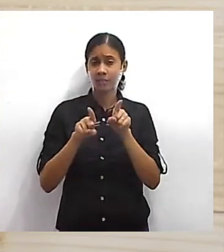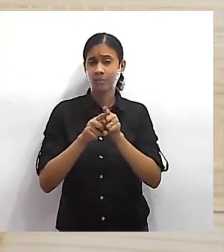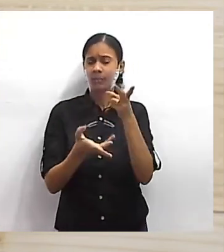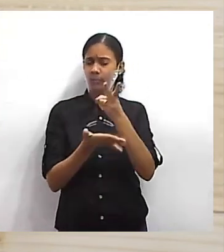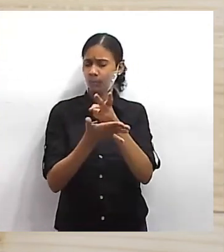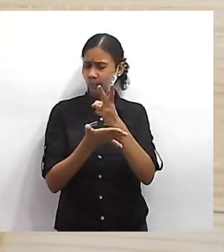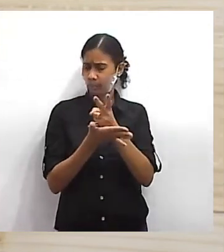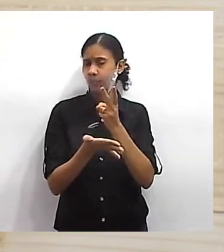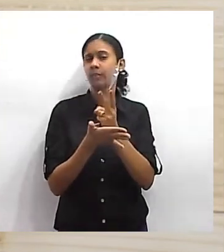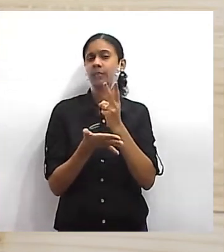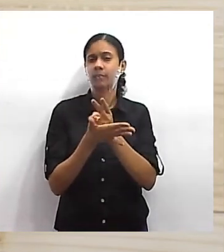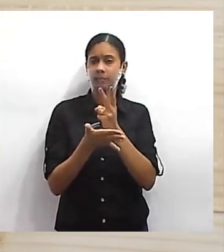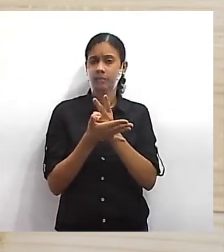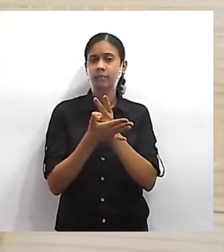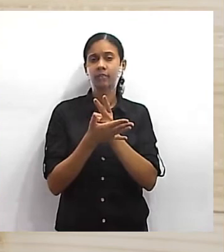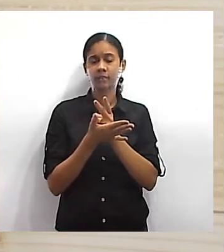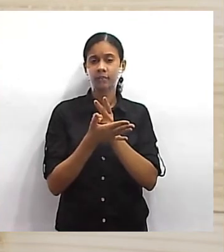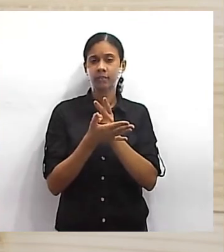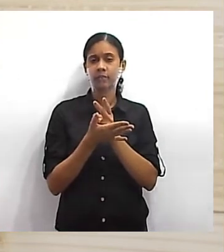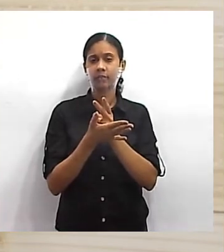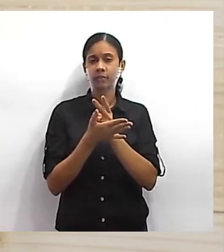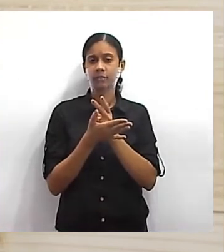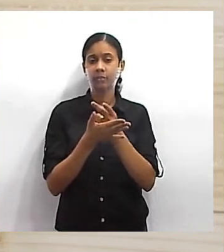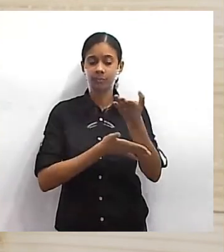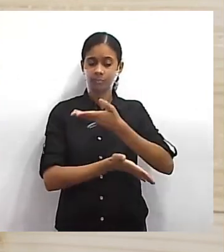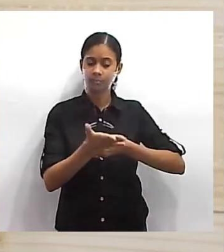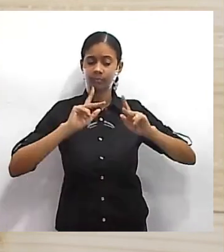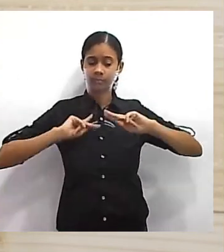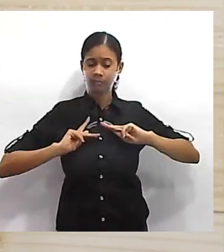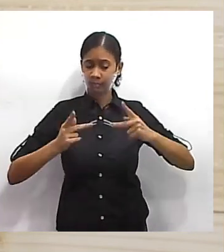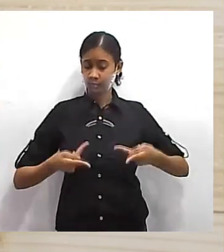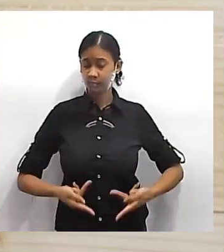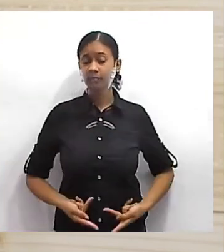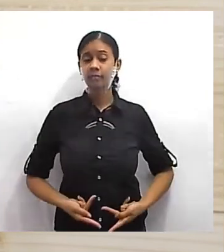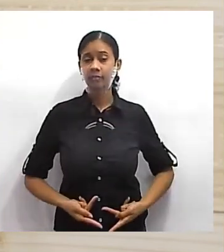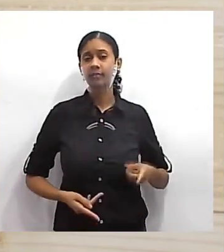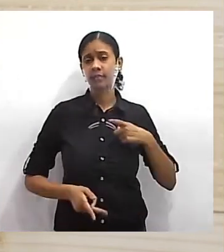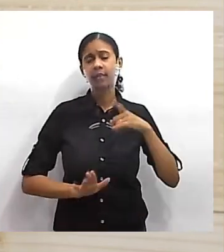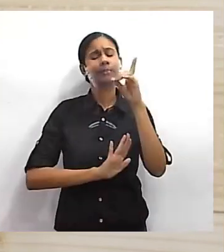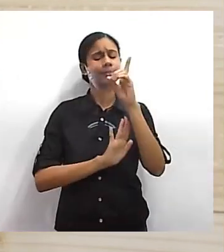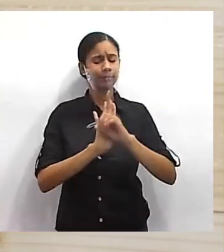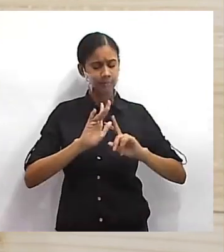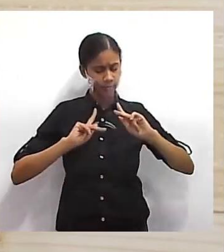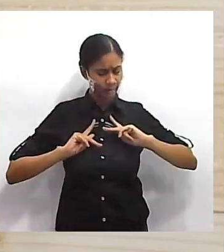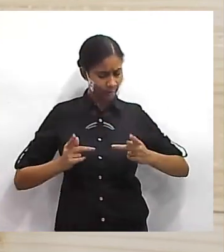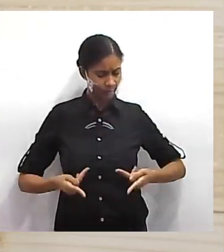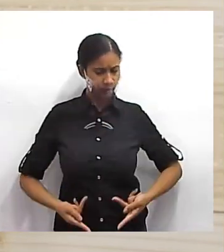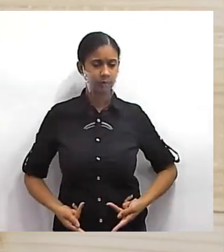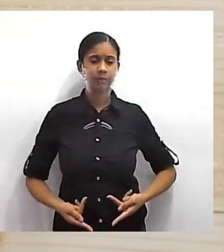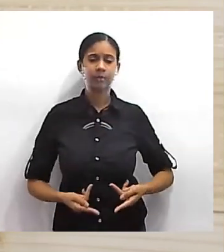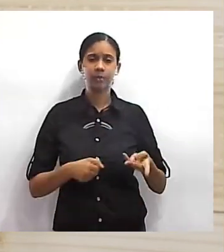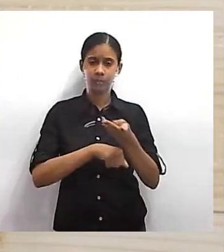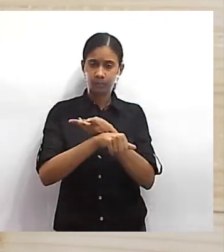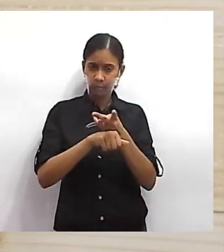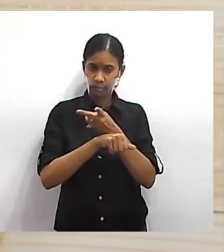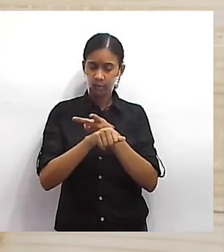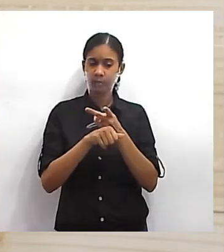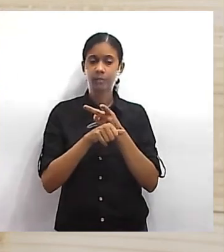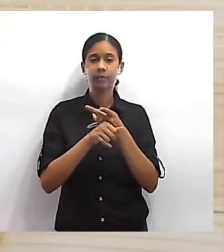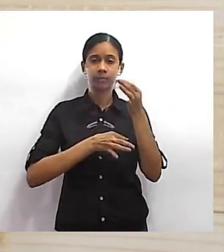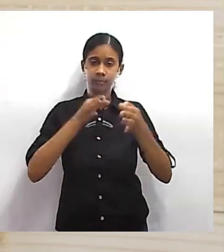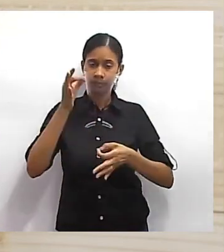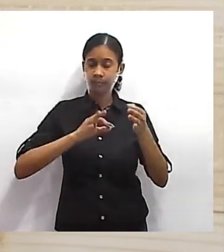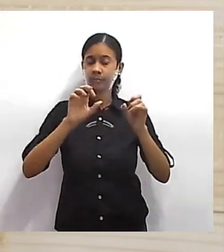boa parte das relações humanas, né? Apesar desses direitos humanos, da busca pela justiça social, infelizmente